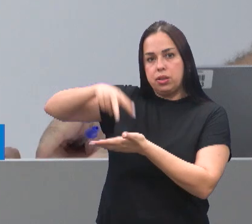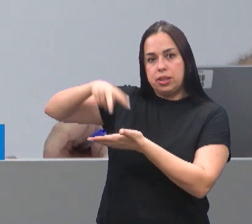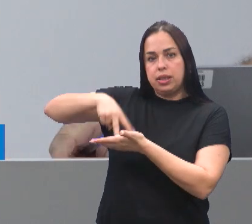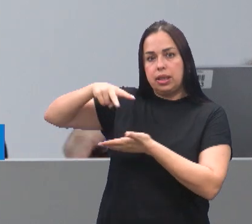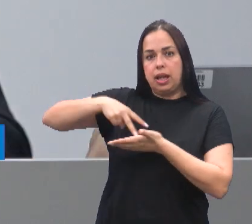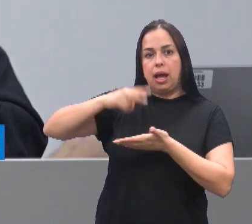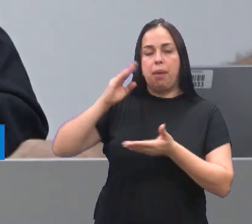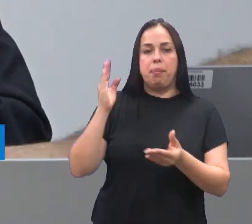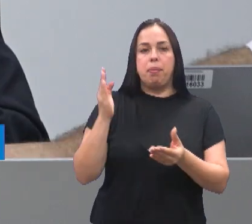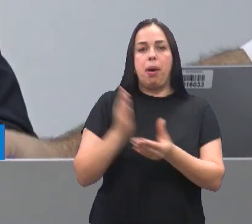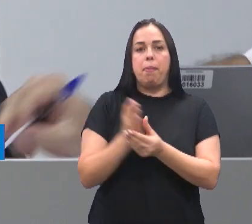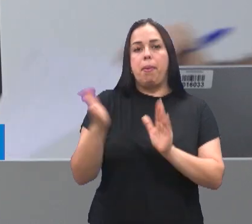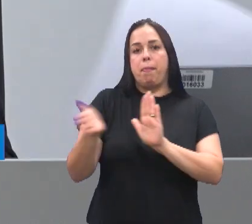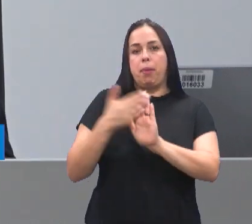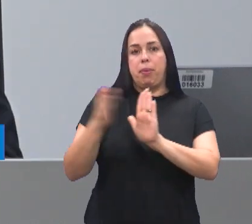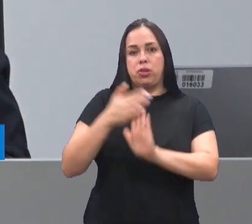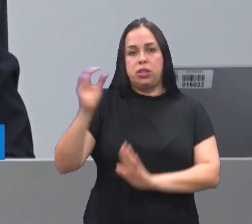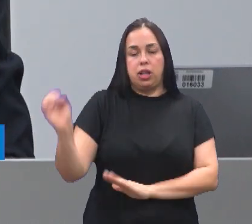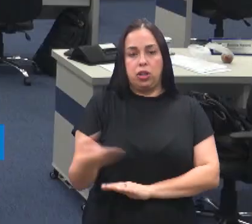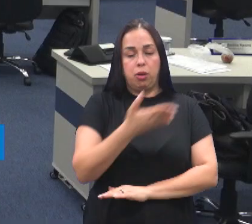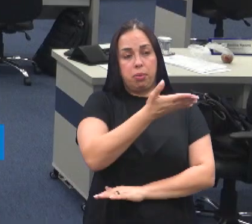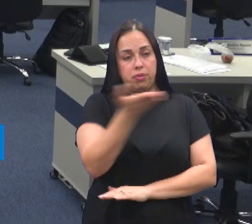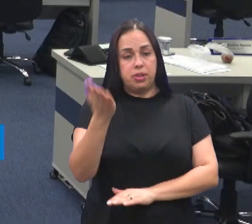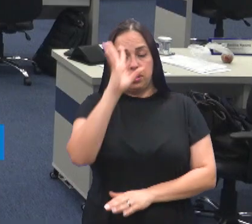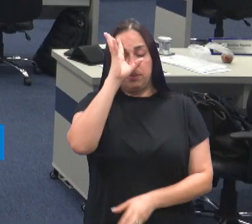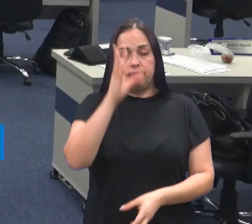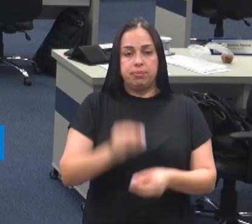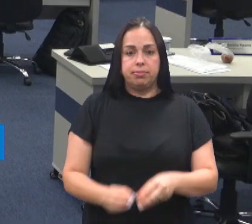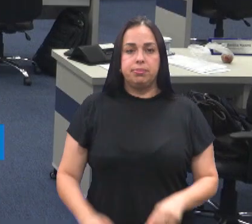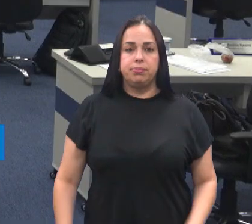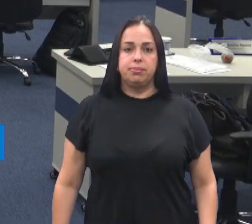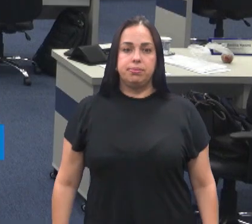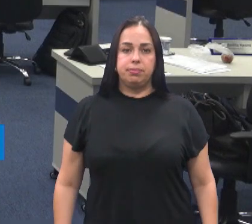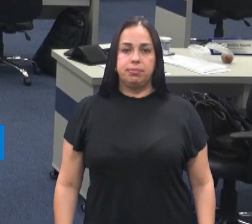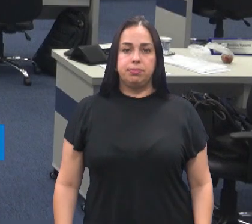para a ciência dos nobres pares.